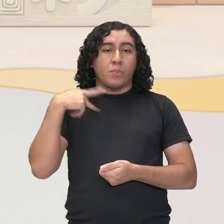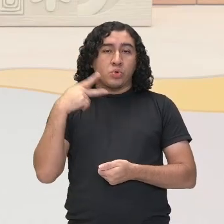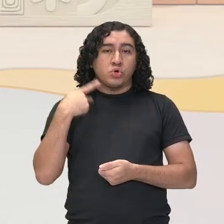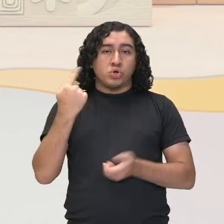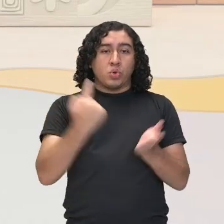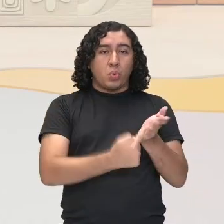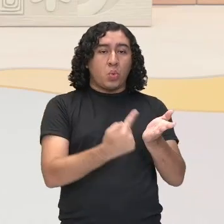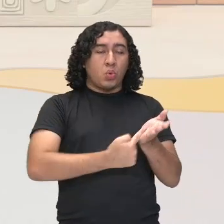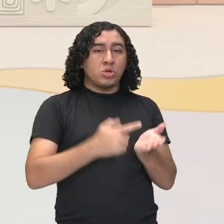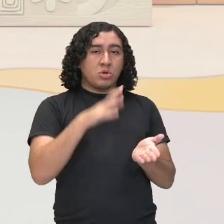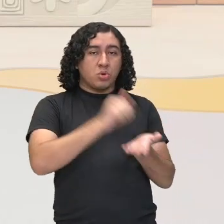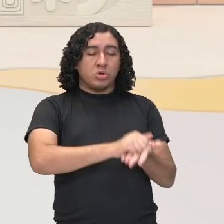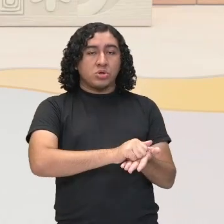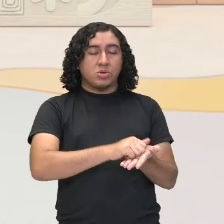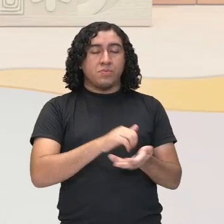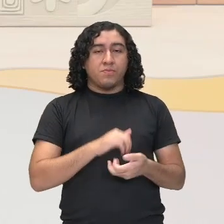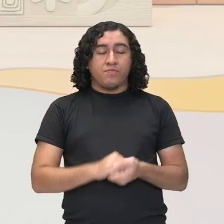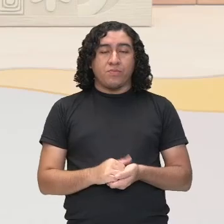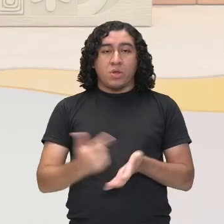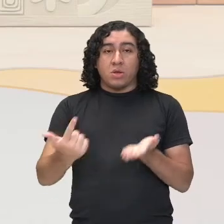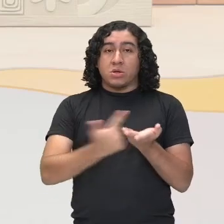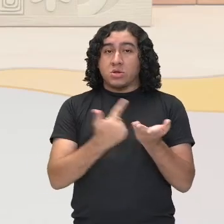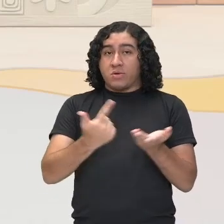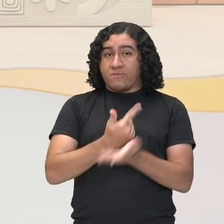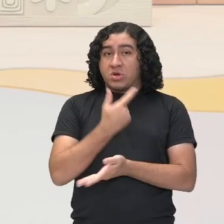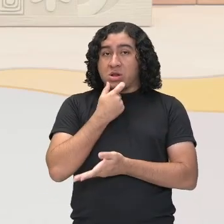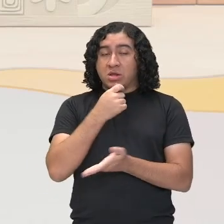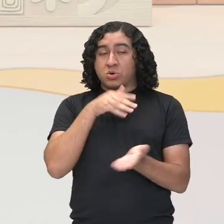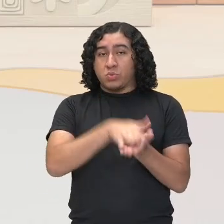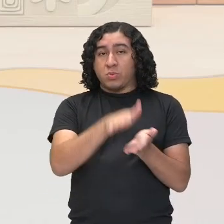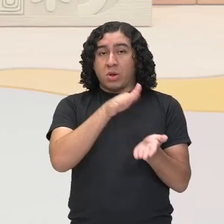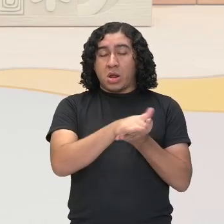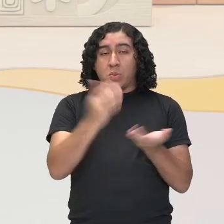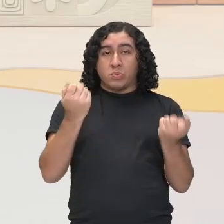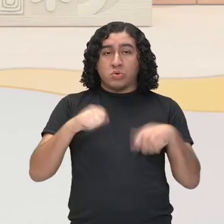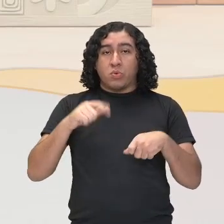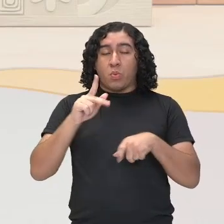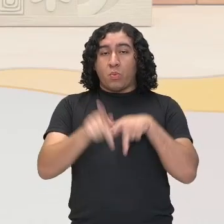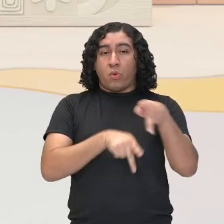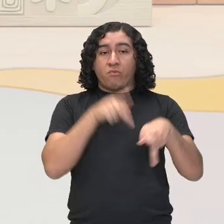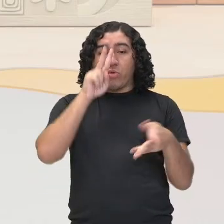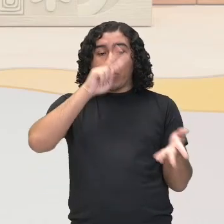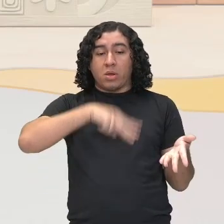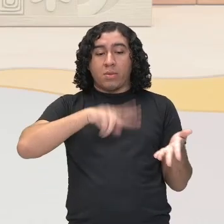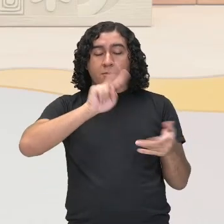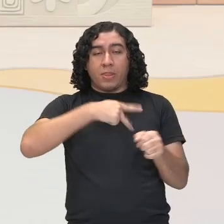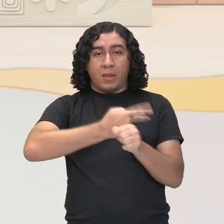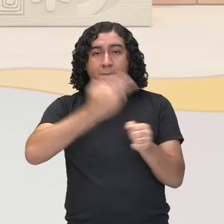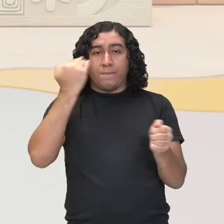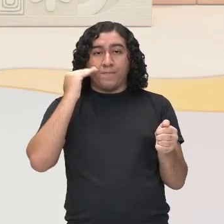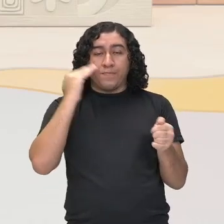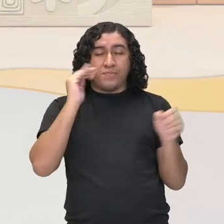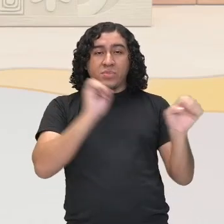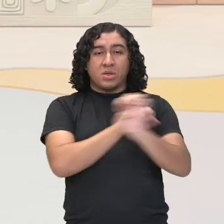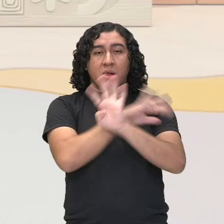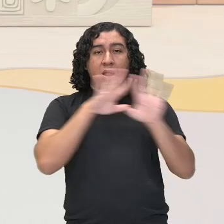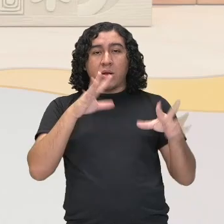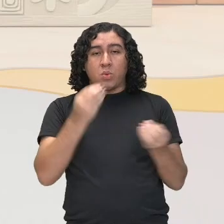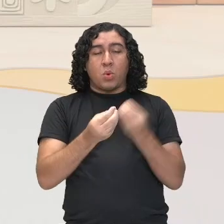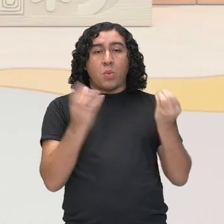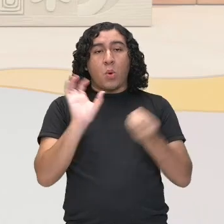contratualista. Livro publicado em inglês para que a população pudesse ler e entender a necessidade da